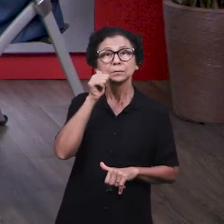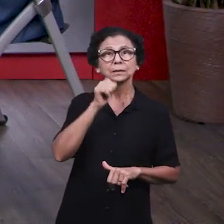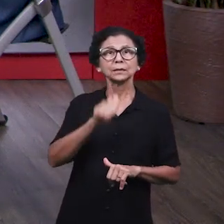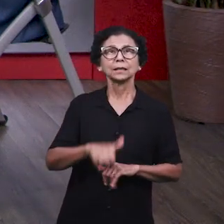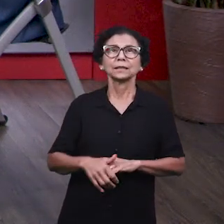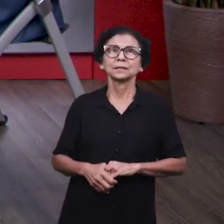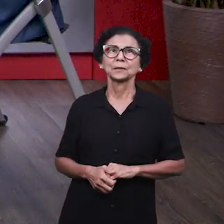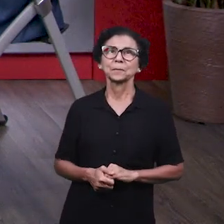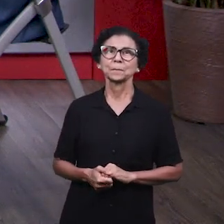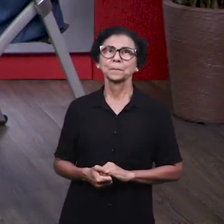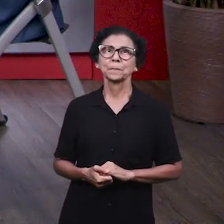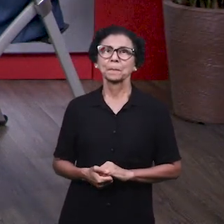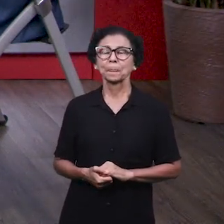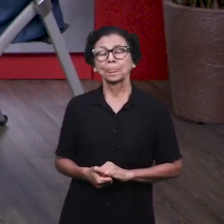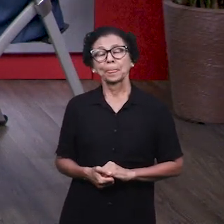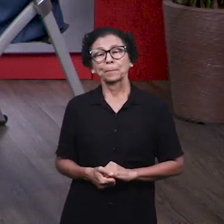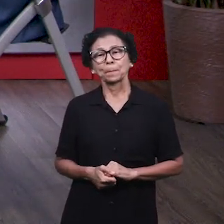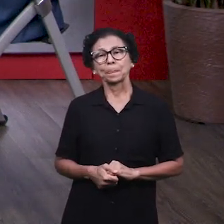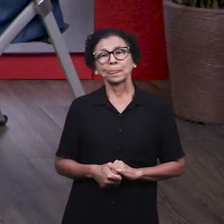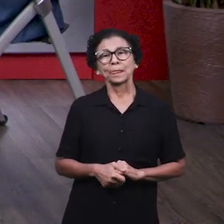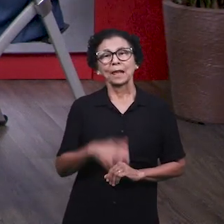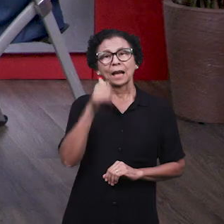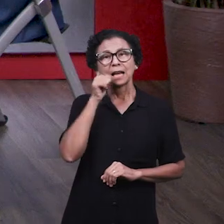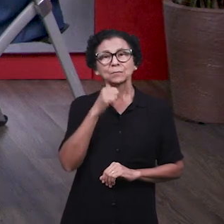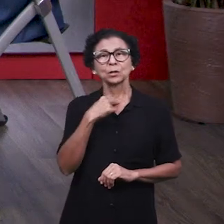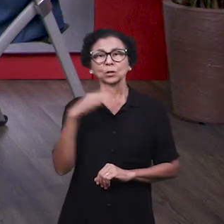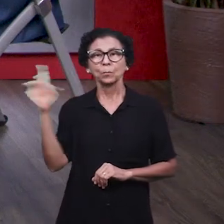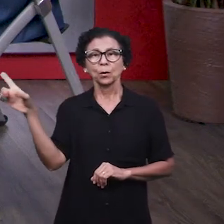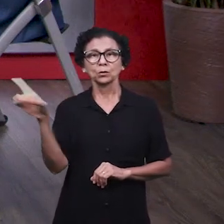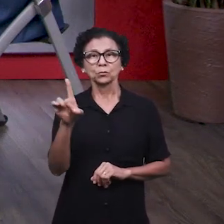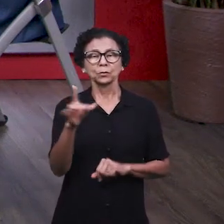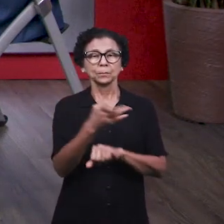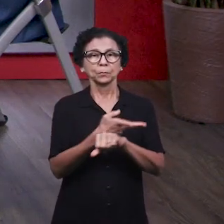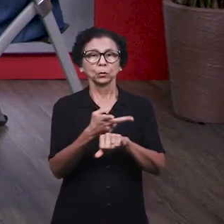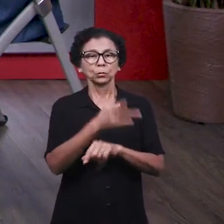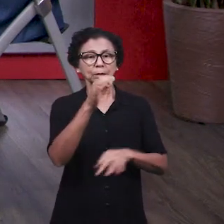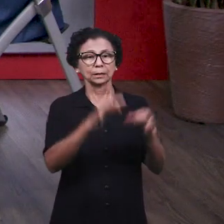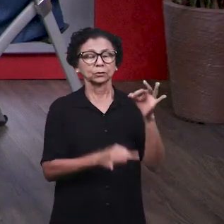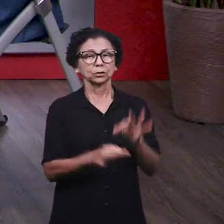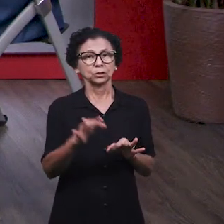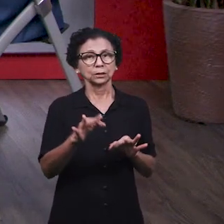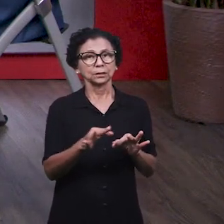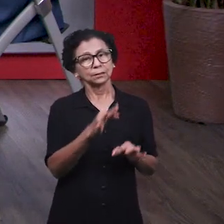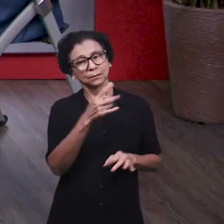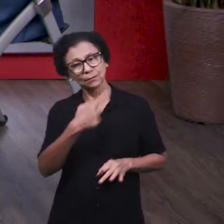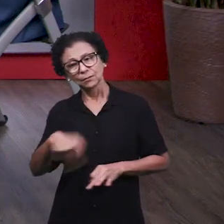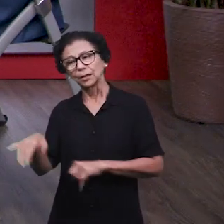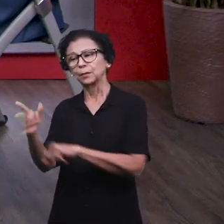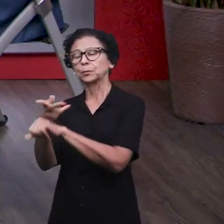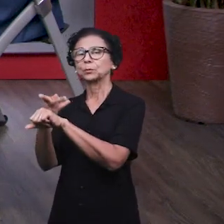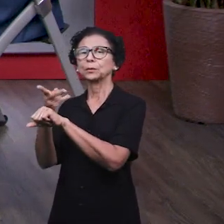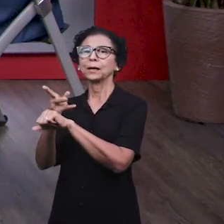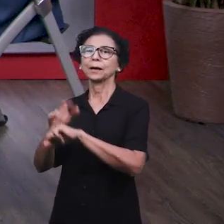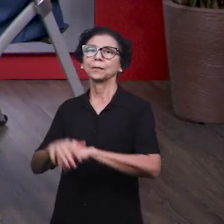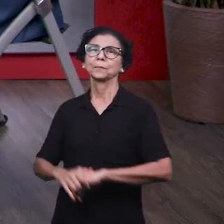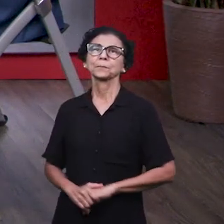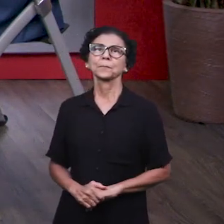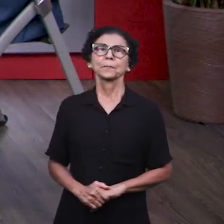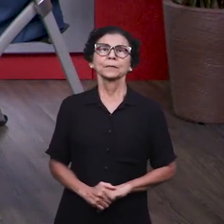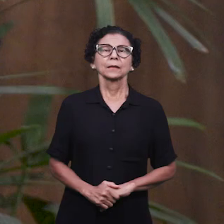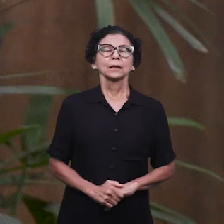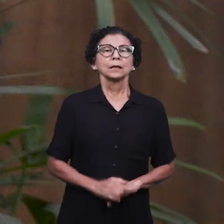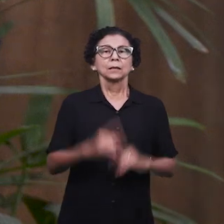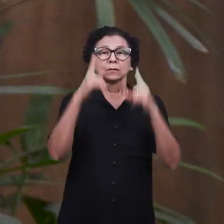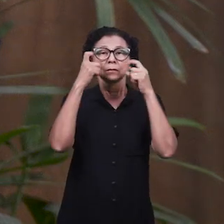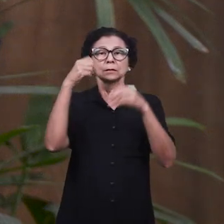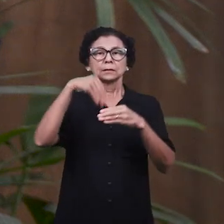mulheres. Como eu costumo dizer, se elas não podem vir à justiça, a justiça vai até elas. perfeito. E só frisando que como a violência ela acontece no